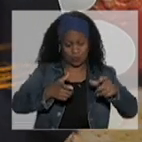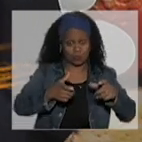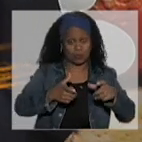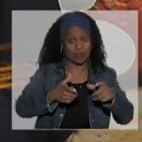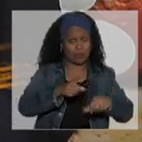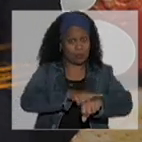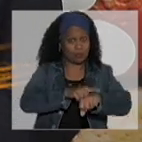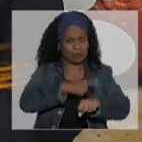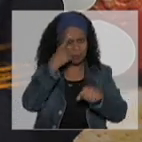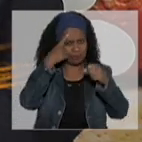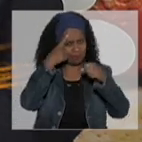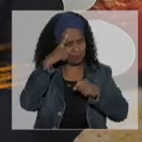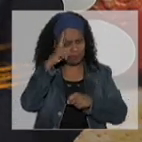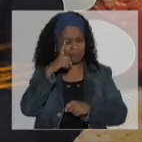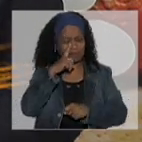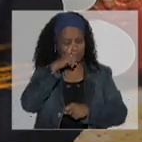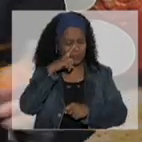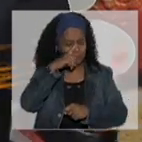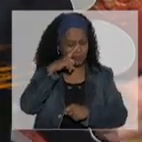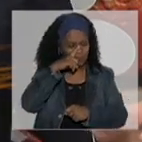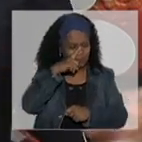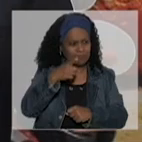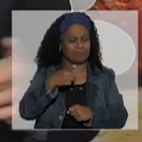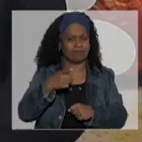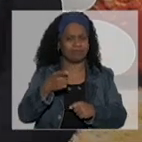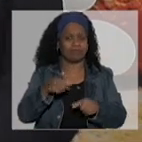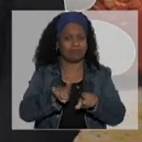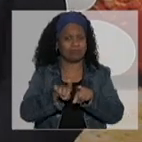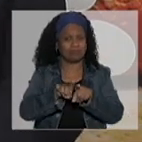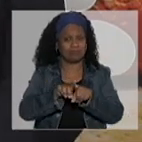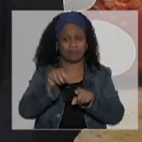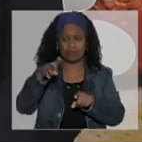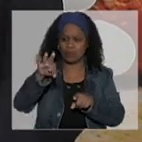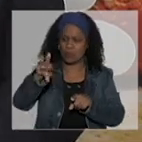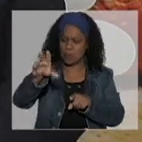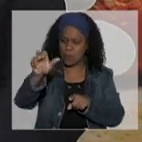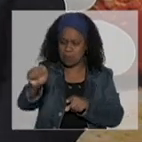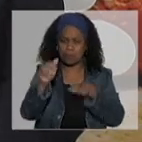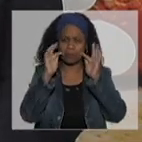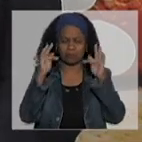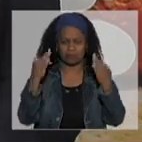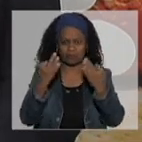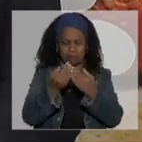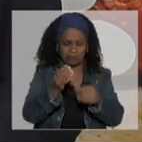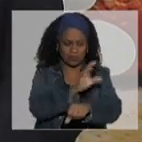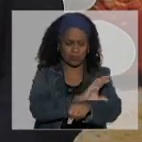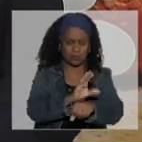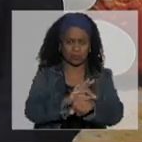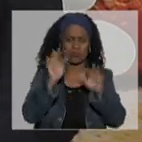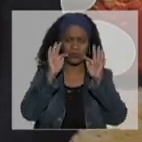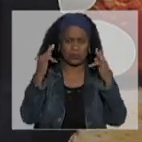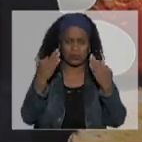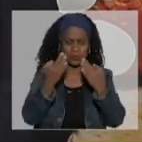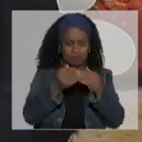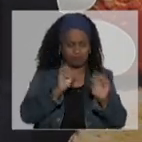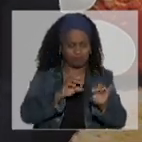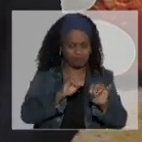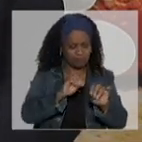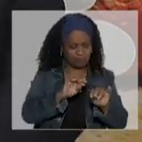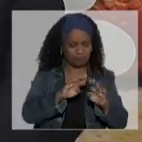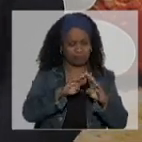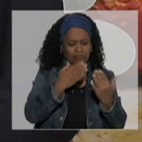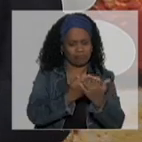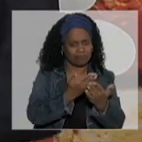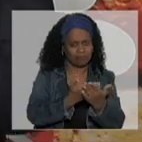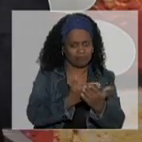perigosa que vivemos hoje é da redução de investimentos no bolsa família na agricultura família um programa nacional de alimentação escolar